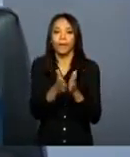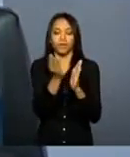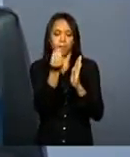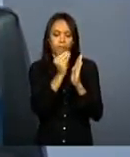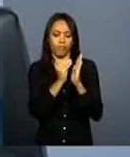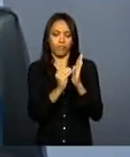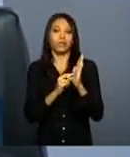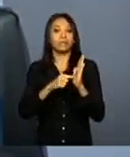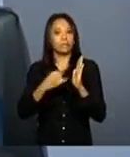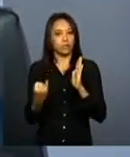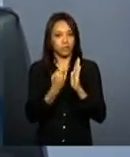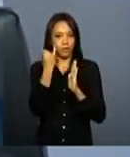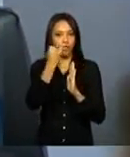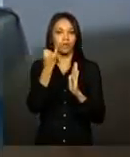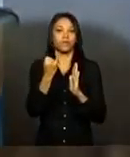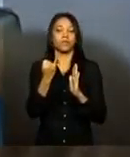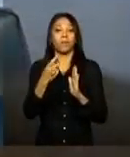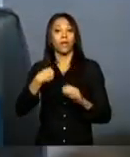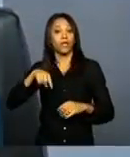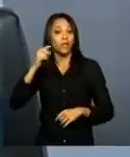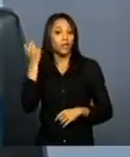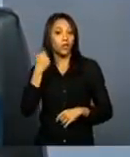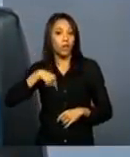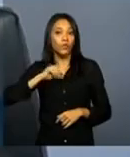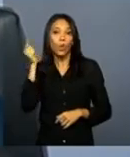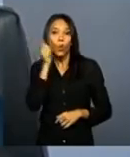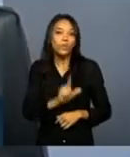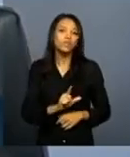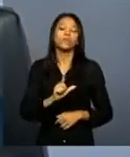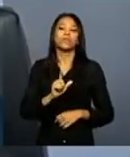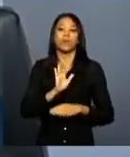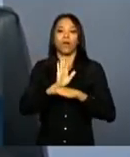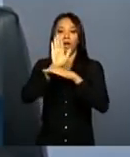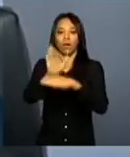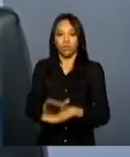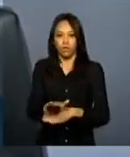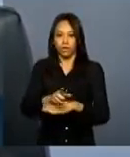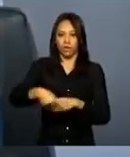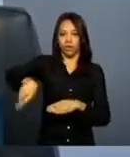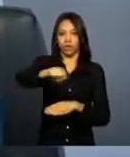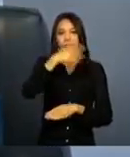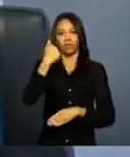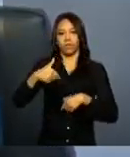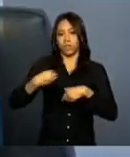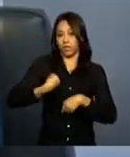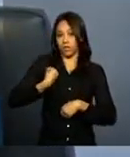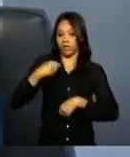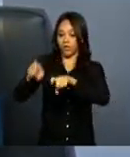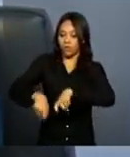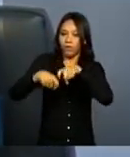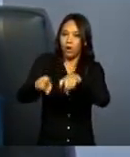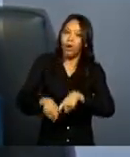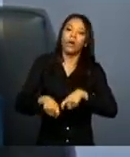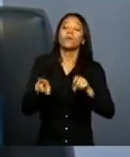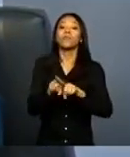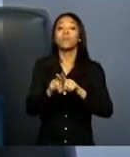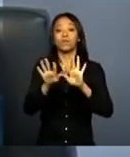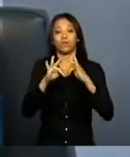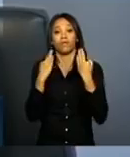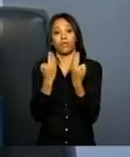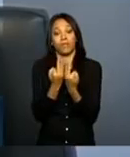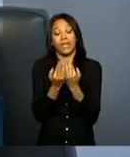para chegar nessa população, o rural no Brasil, mesmo o rural da agricultura familiar e camponesa, ele é um